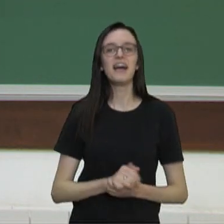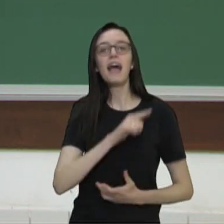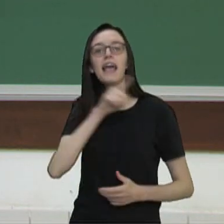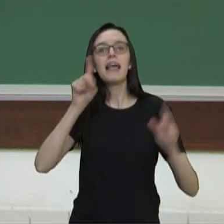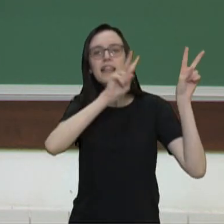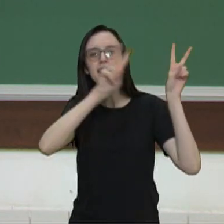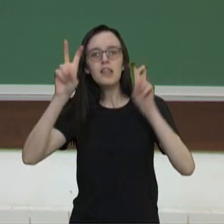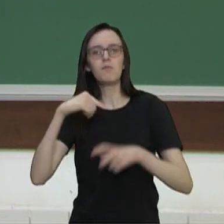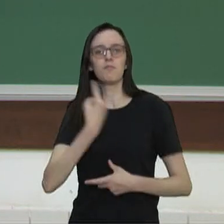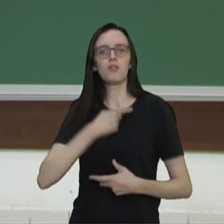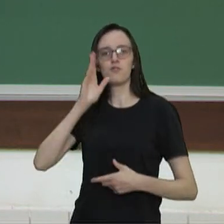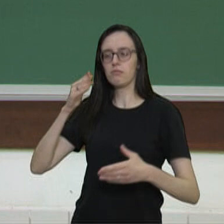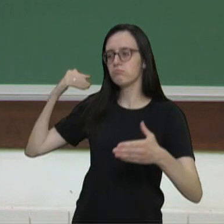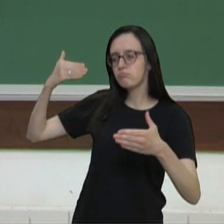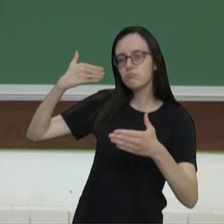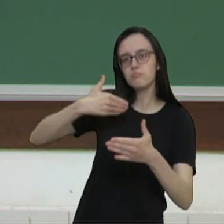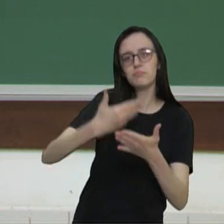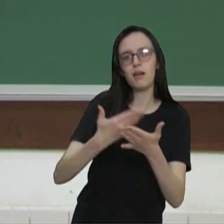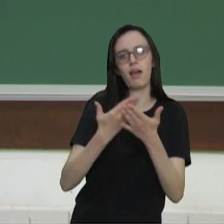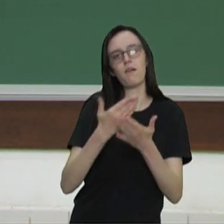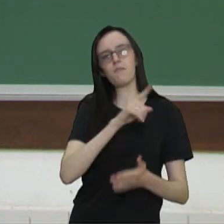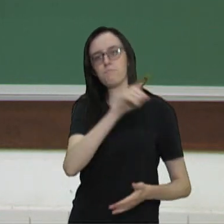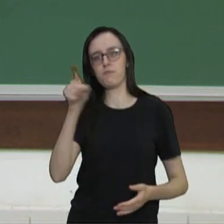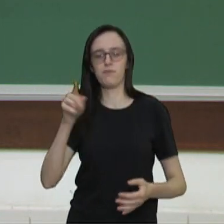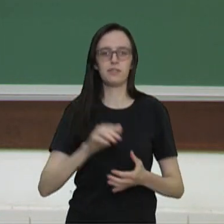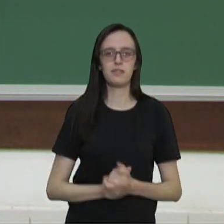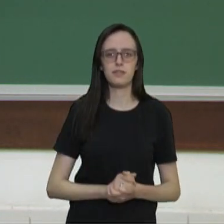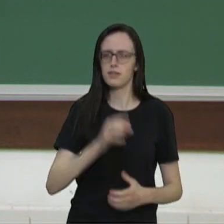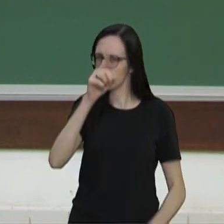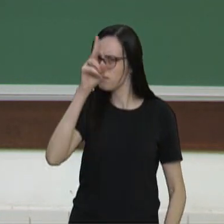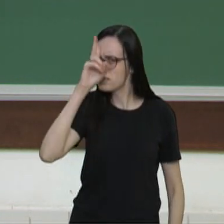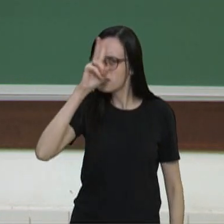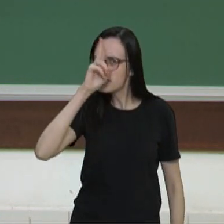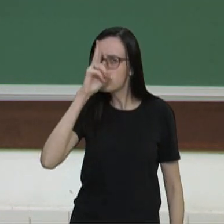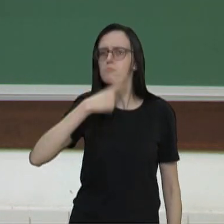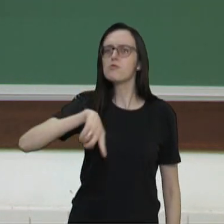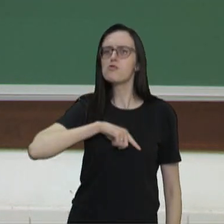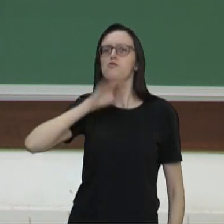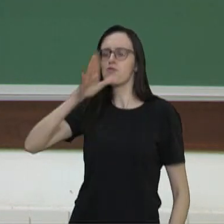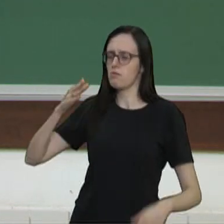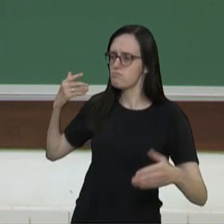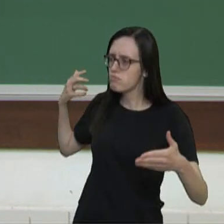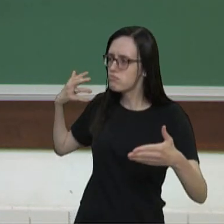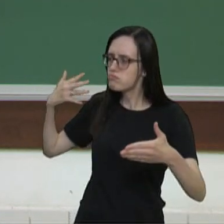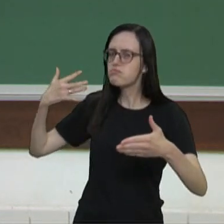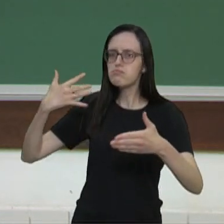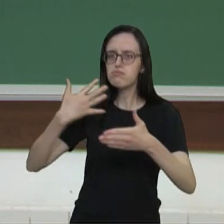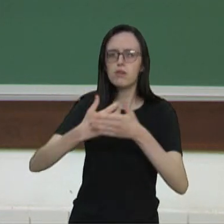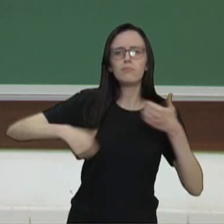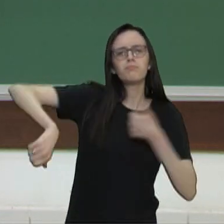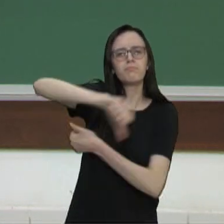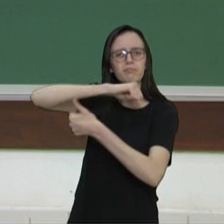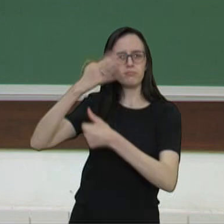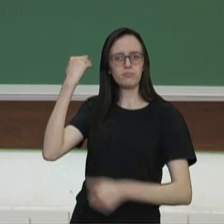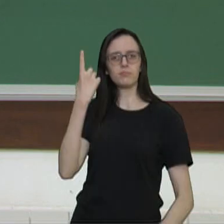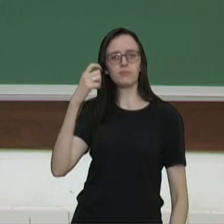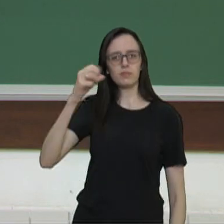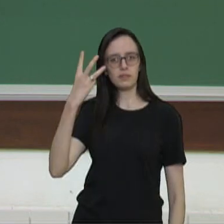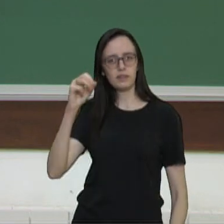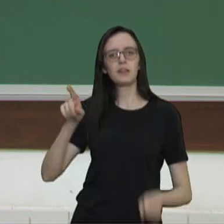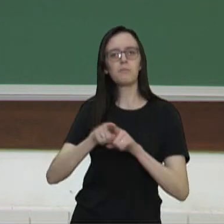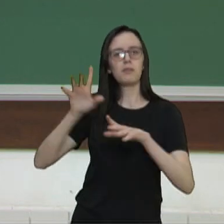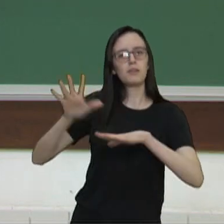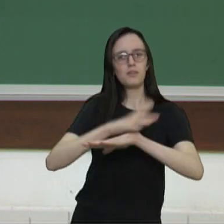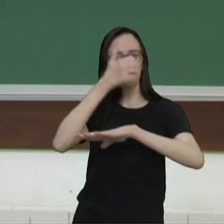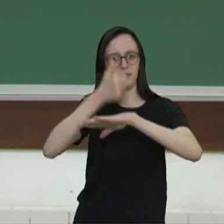temas que a gente estava trazendo nas últimas aulas para você. Você está lembrado que a gente vem falando lá desde a Revolução de 30, o golpe sobre o